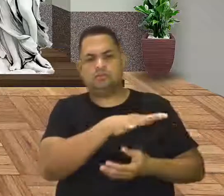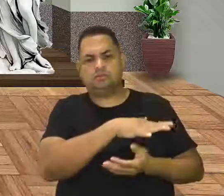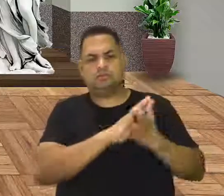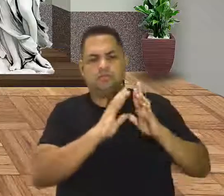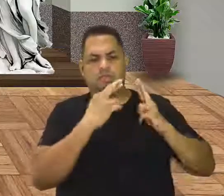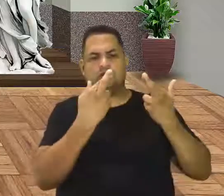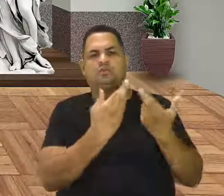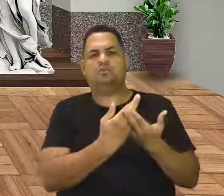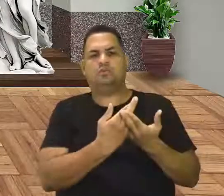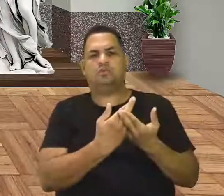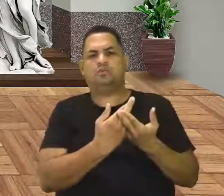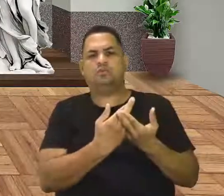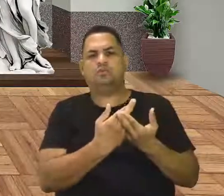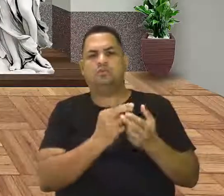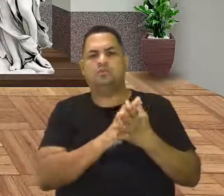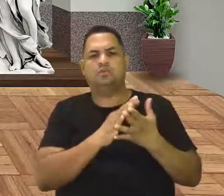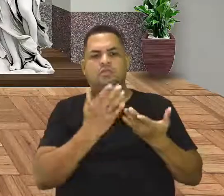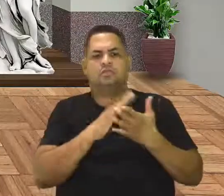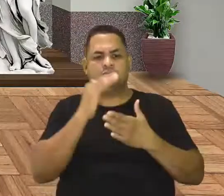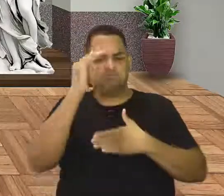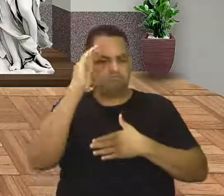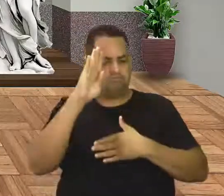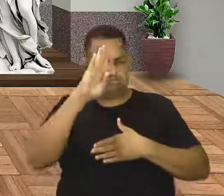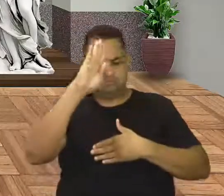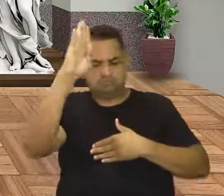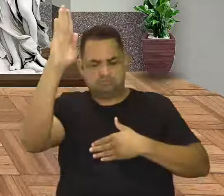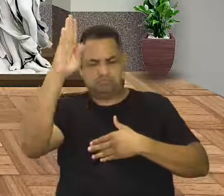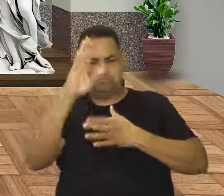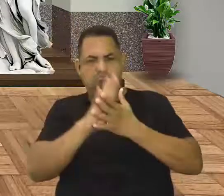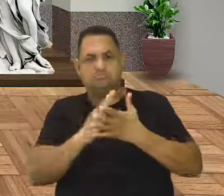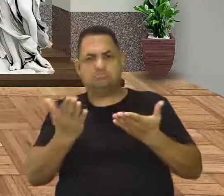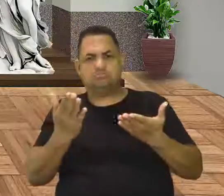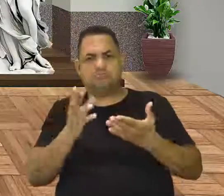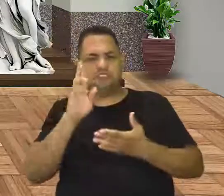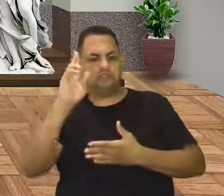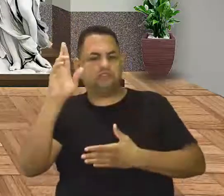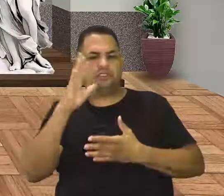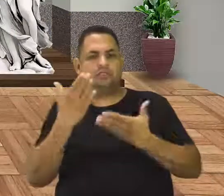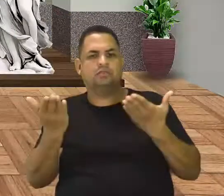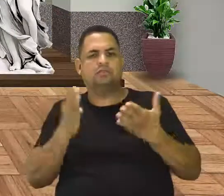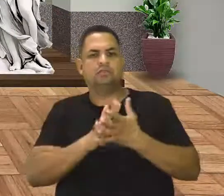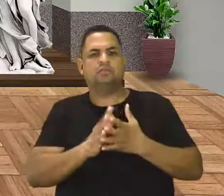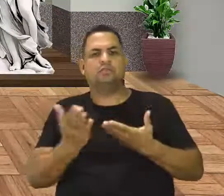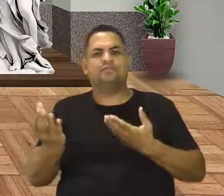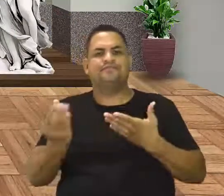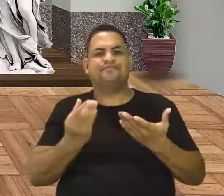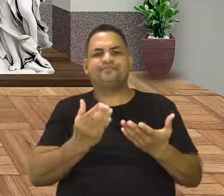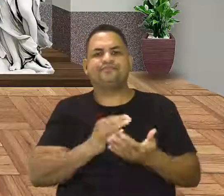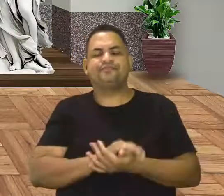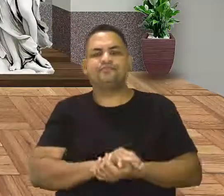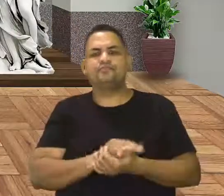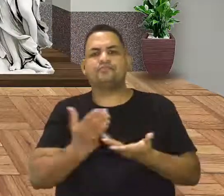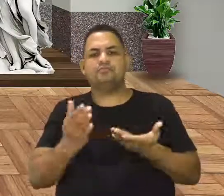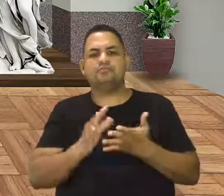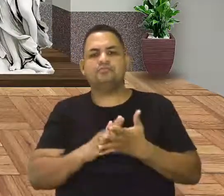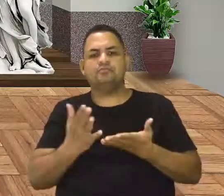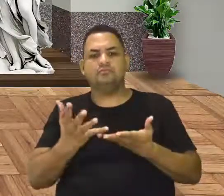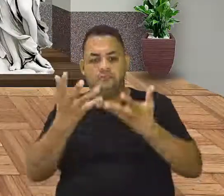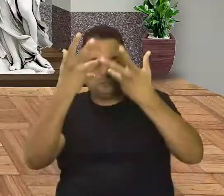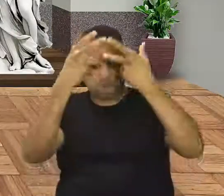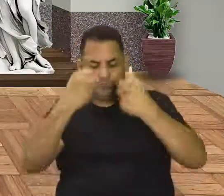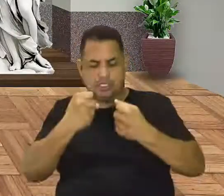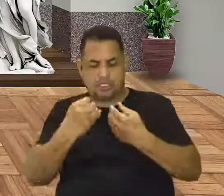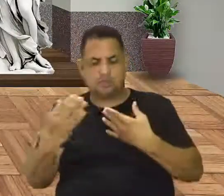reúne a galera as cabeças pensantes assessores E aí vai me deixar a par da